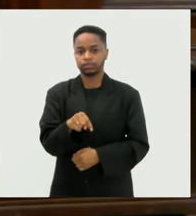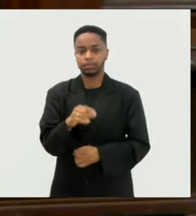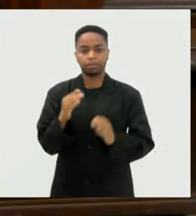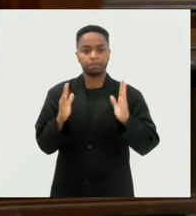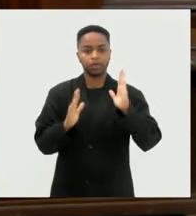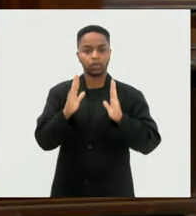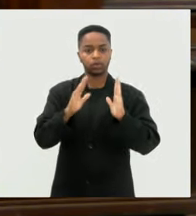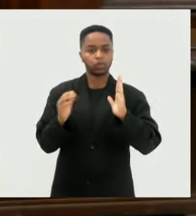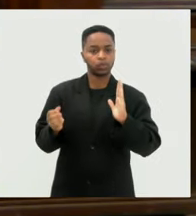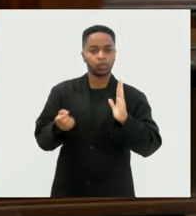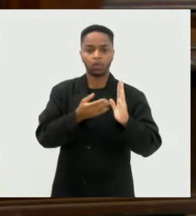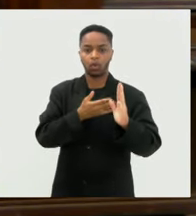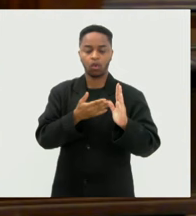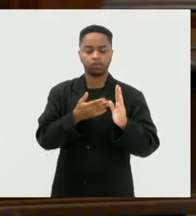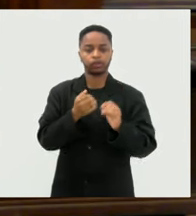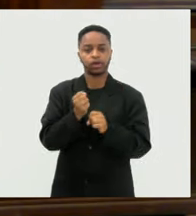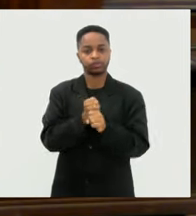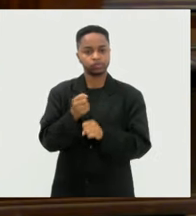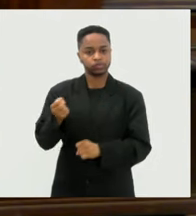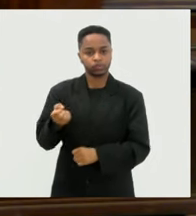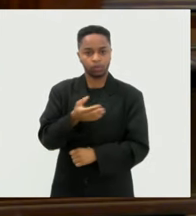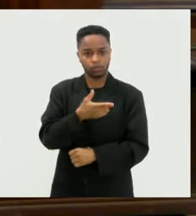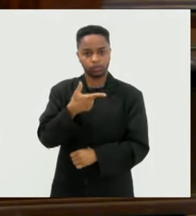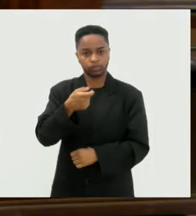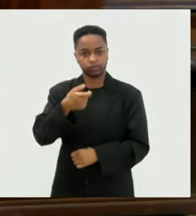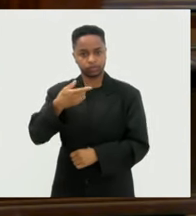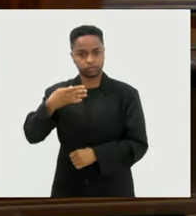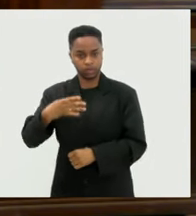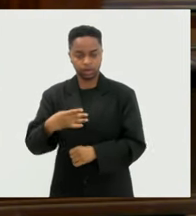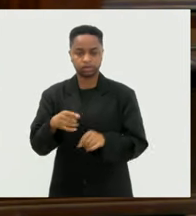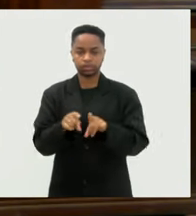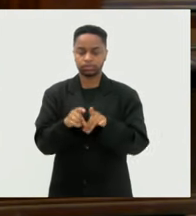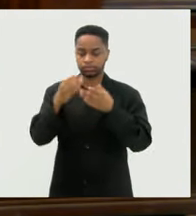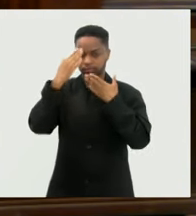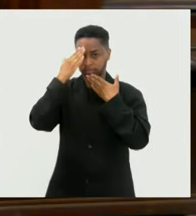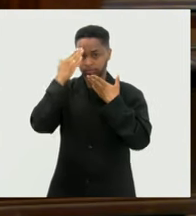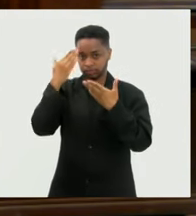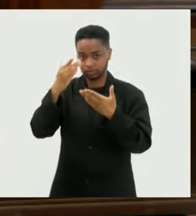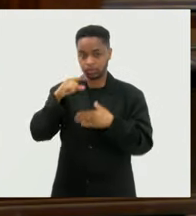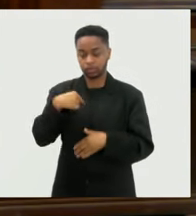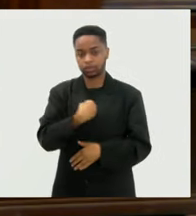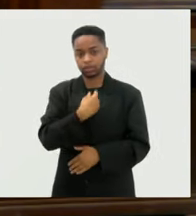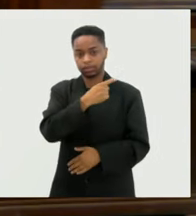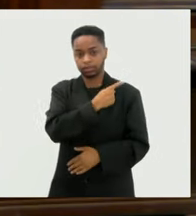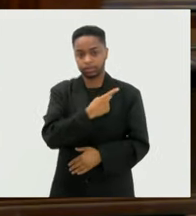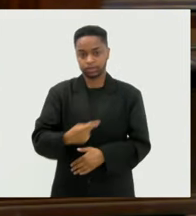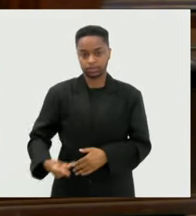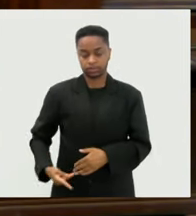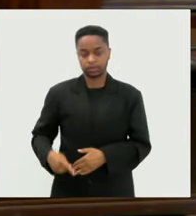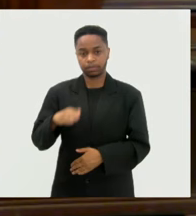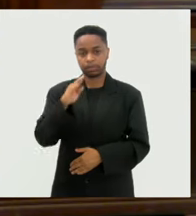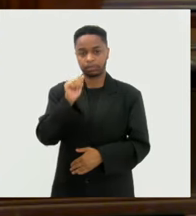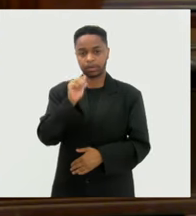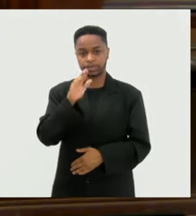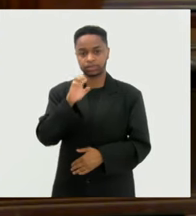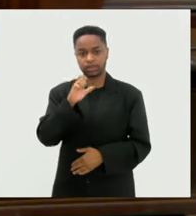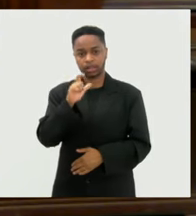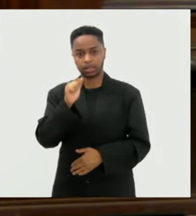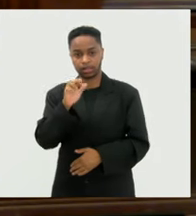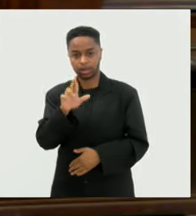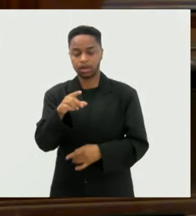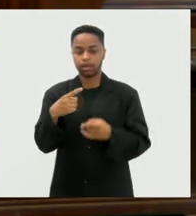novo período legislativo, agradecer o nosso presidente Barcelar por estar nos